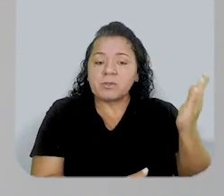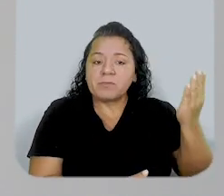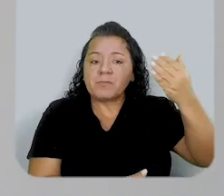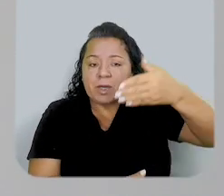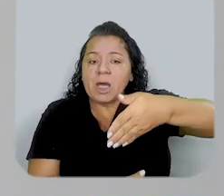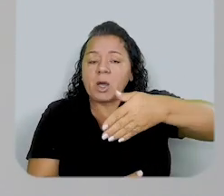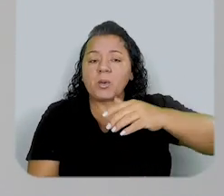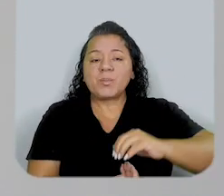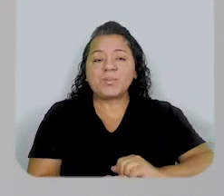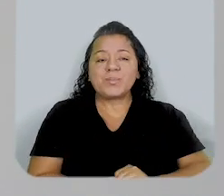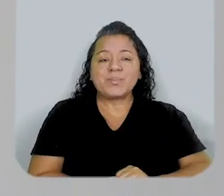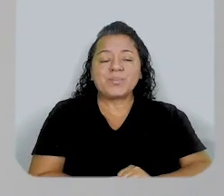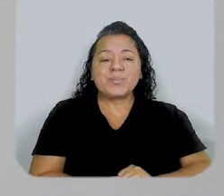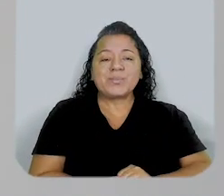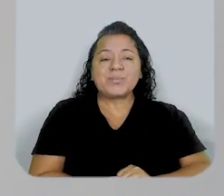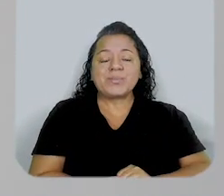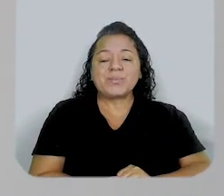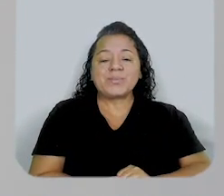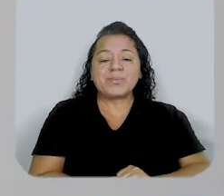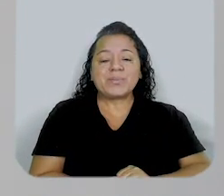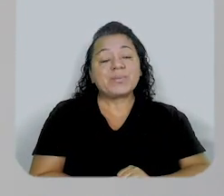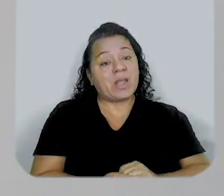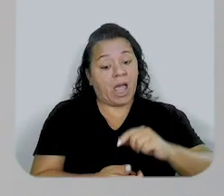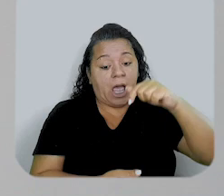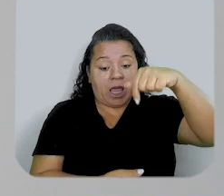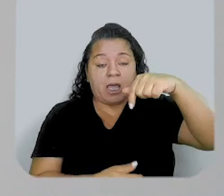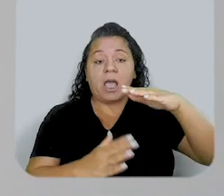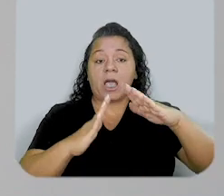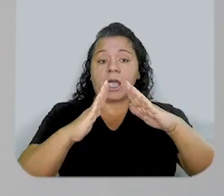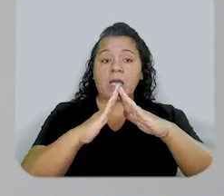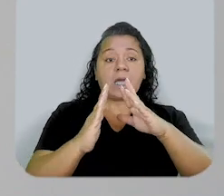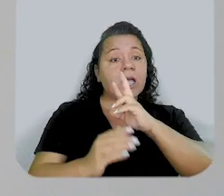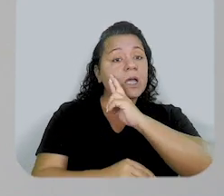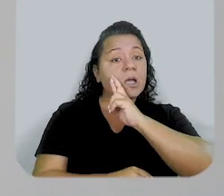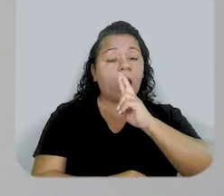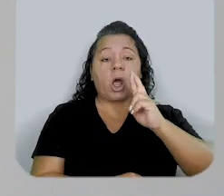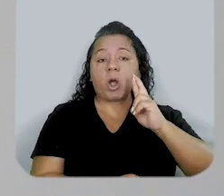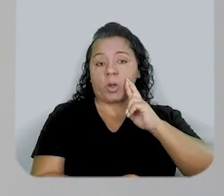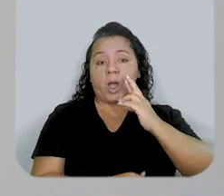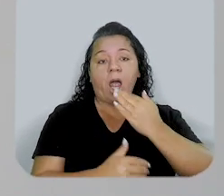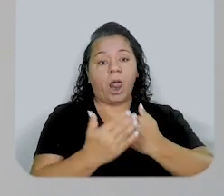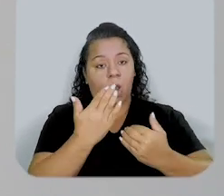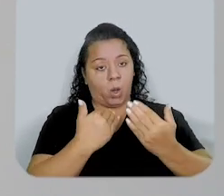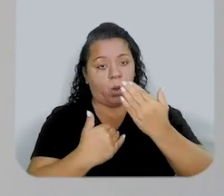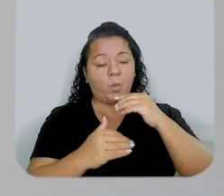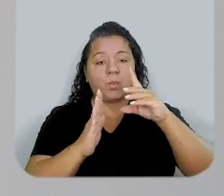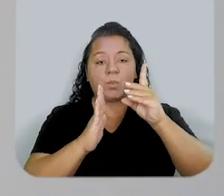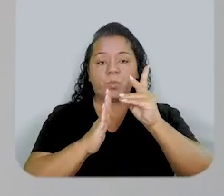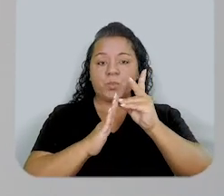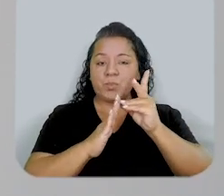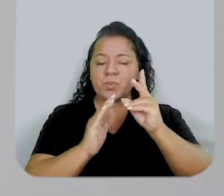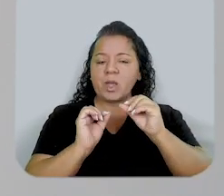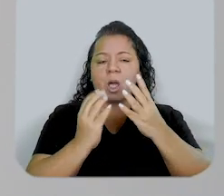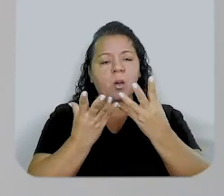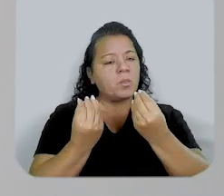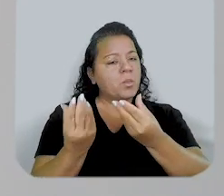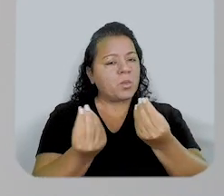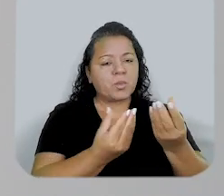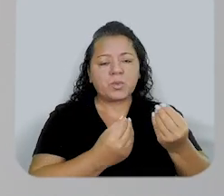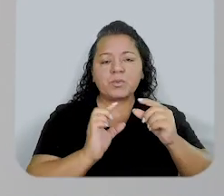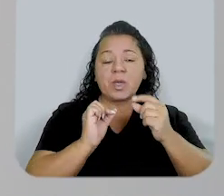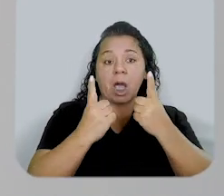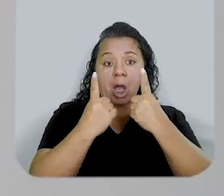até a nossa cozinha, Biatuí, muitos vêm por curiosidade